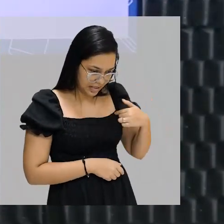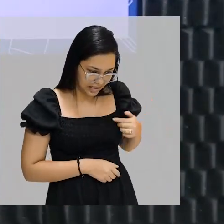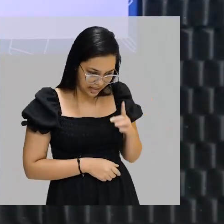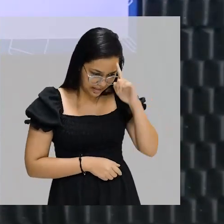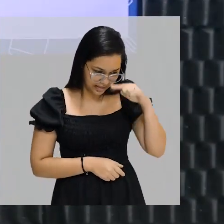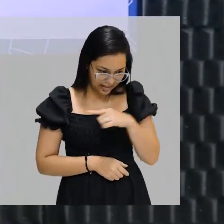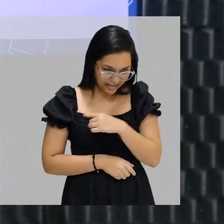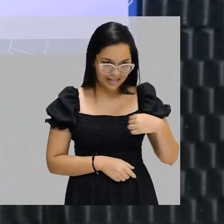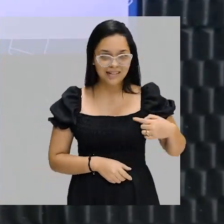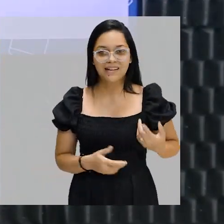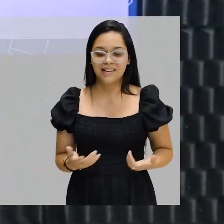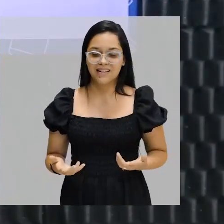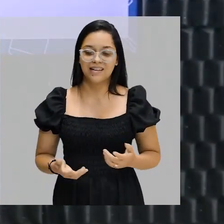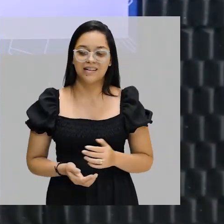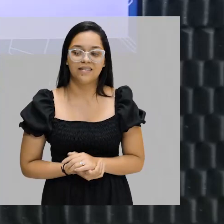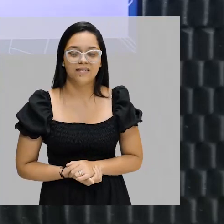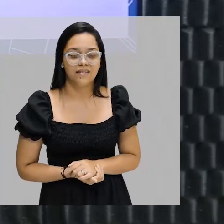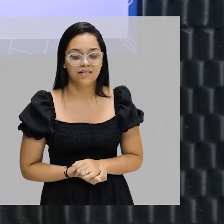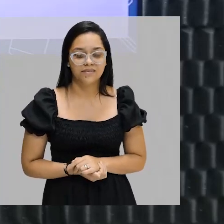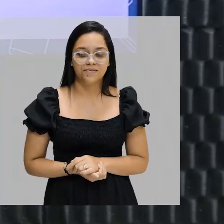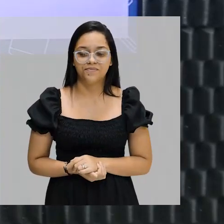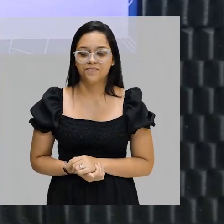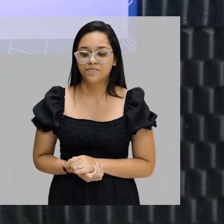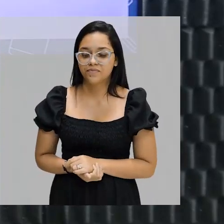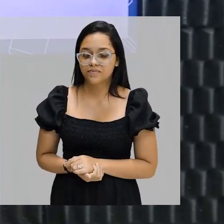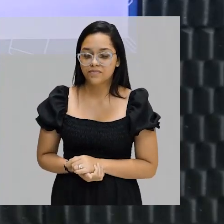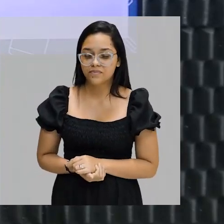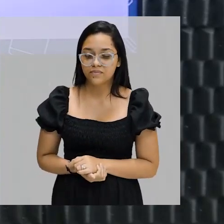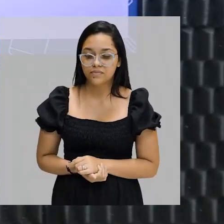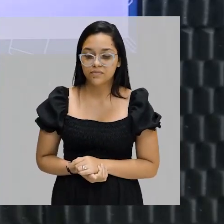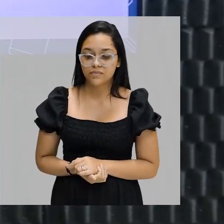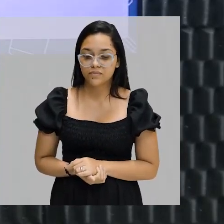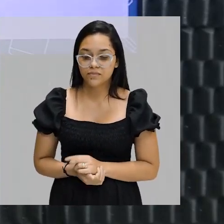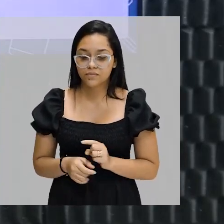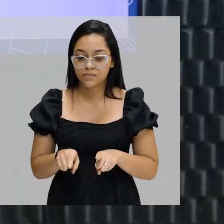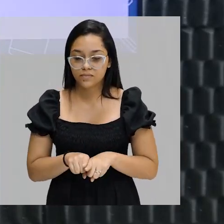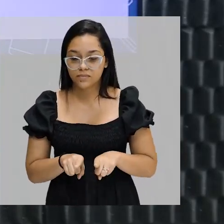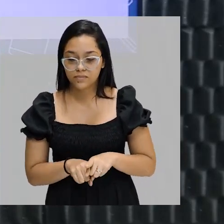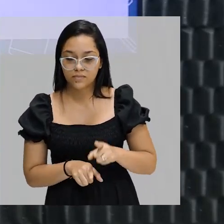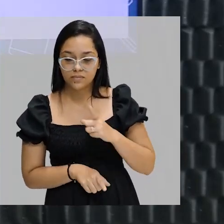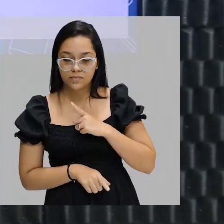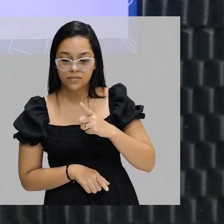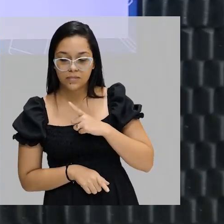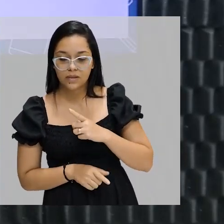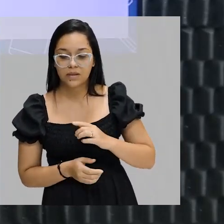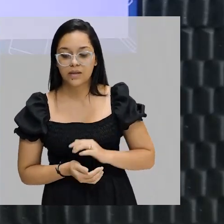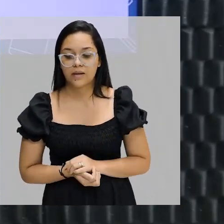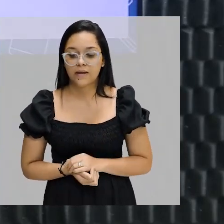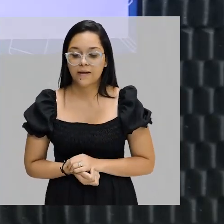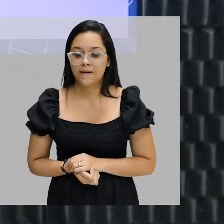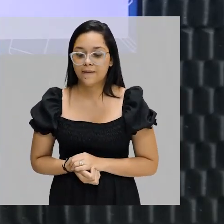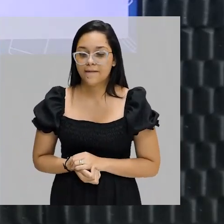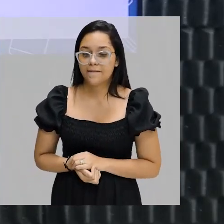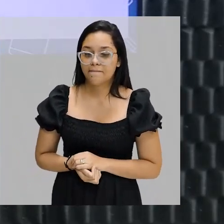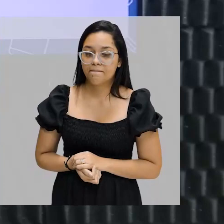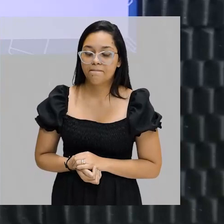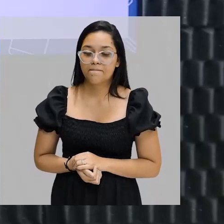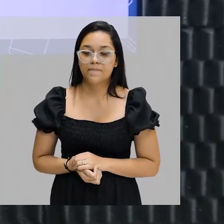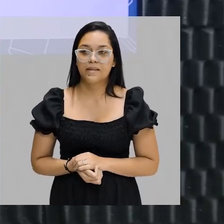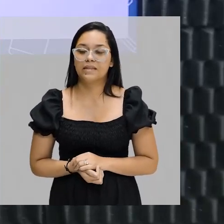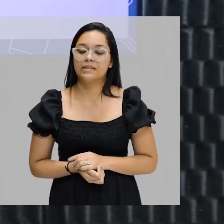Pense bem o credo o i também pode ser de medo Piedade ou pobre de mim coitado Que